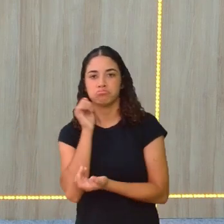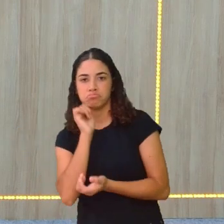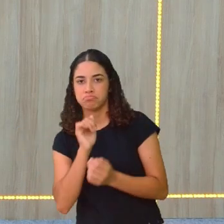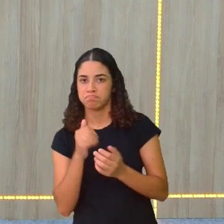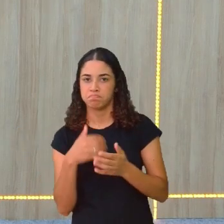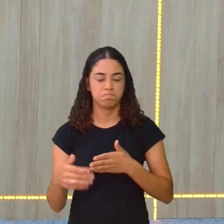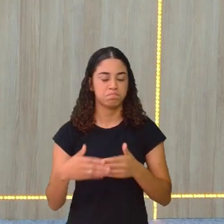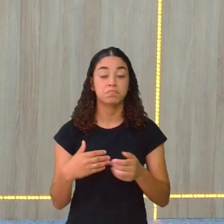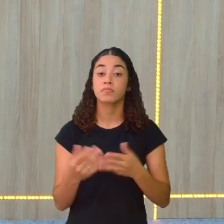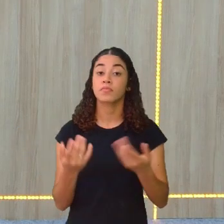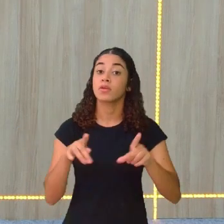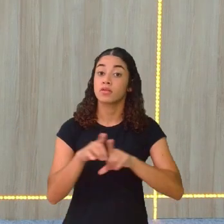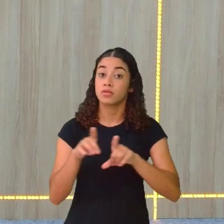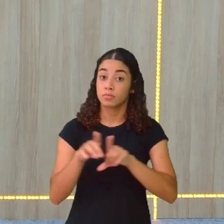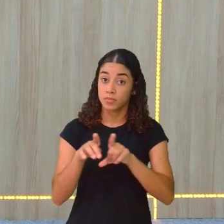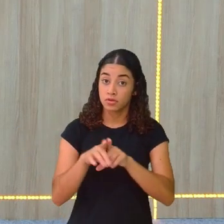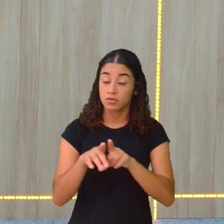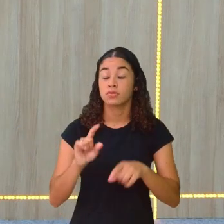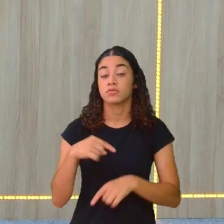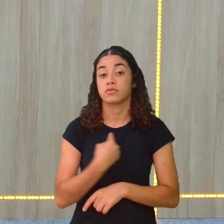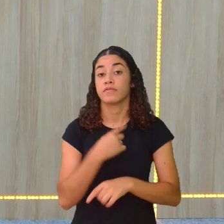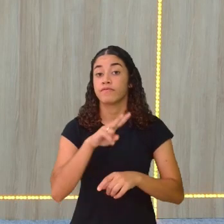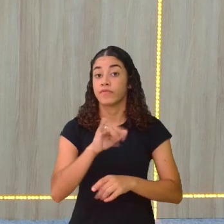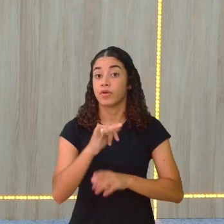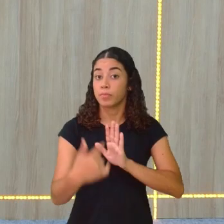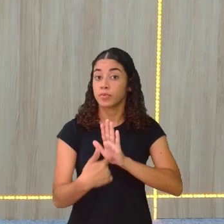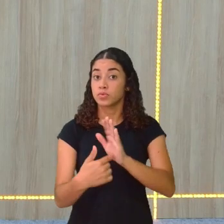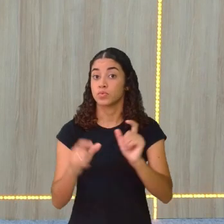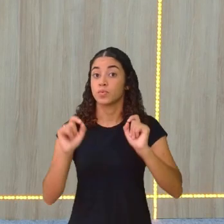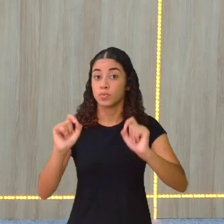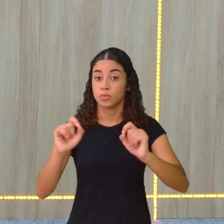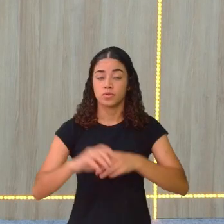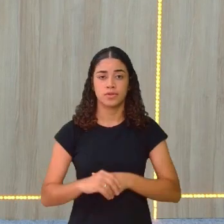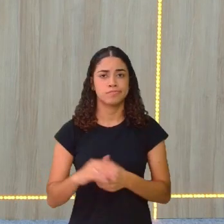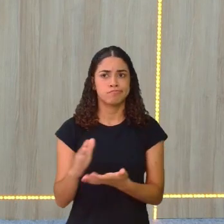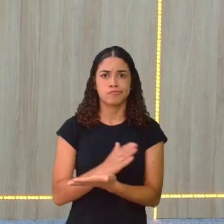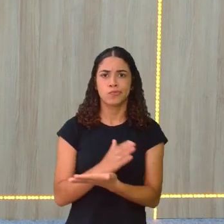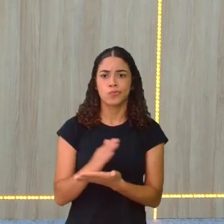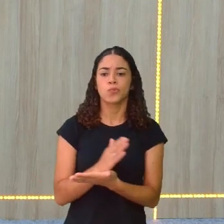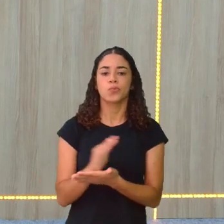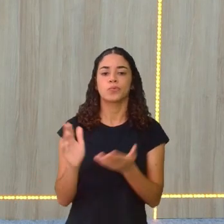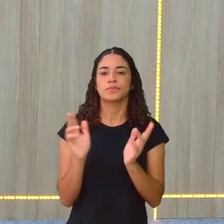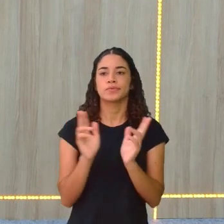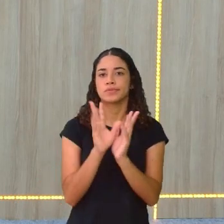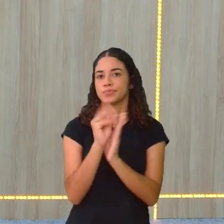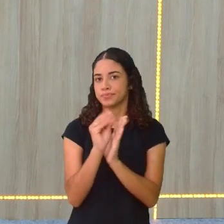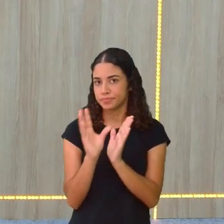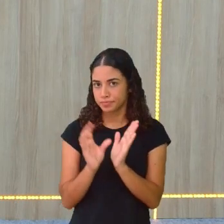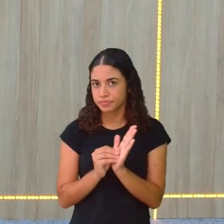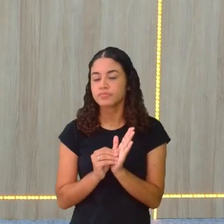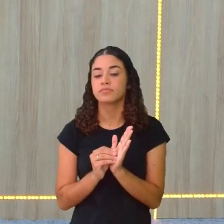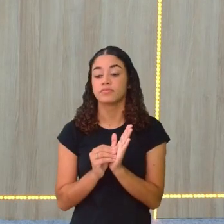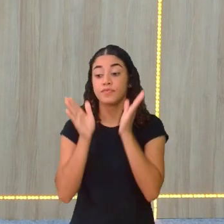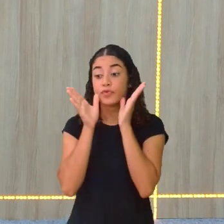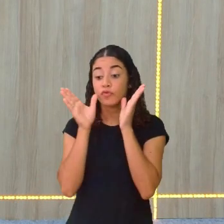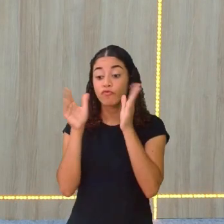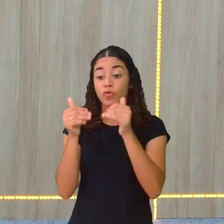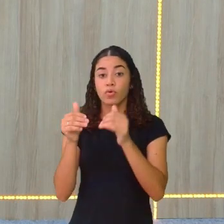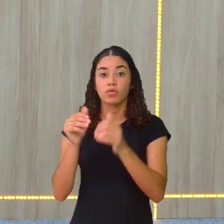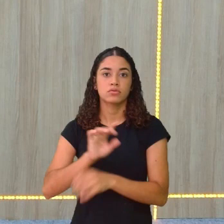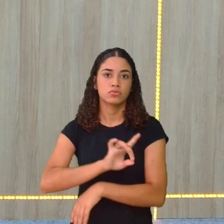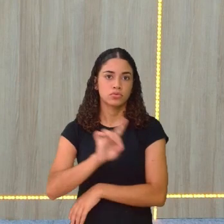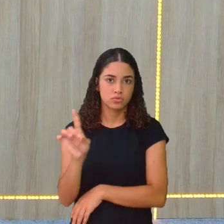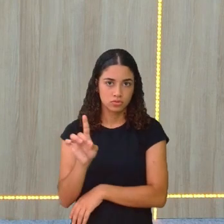E nesse sentido a gente vai abordar um pouquinho a respeito de algumas questões referentes a essa